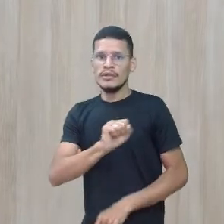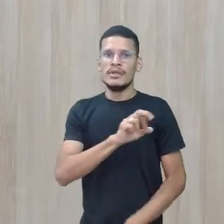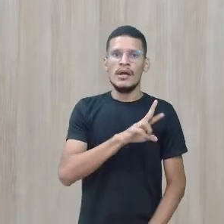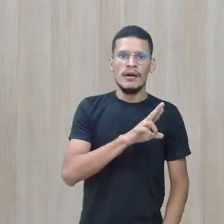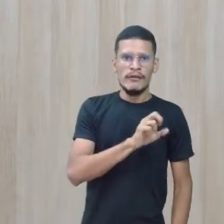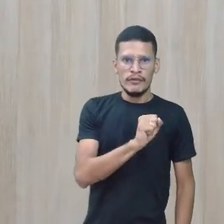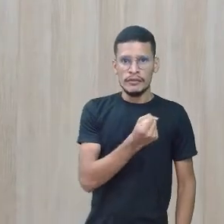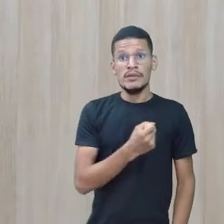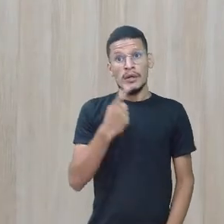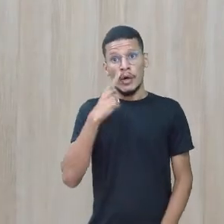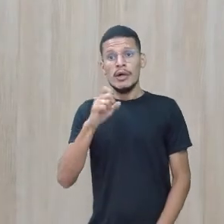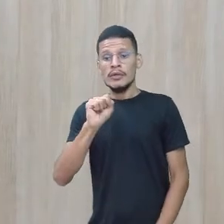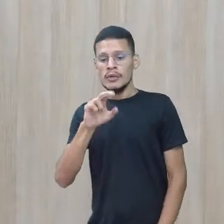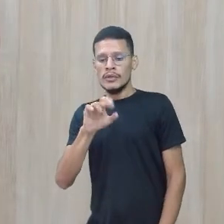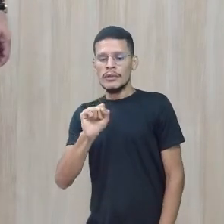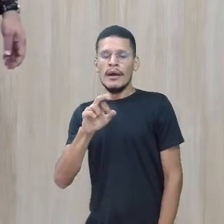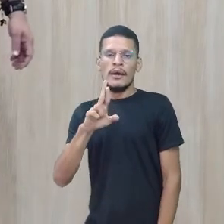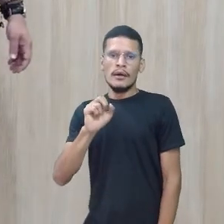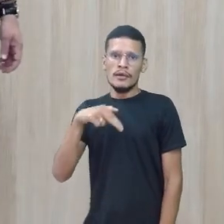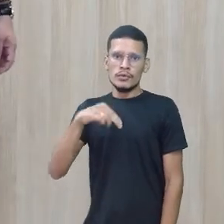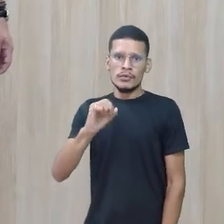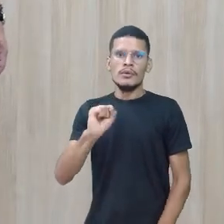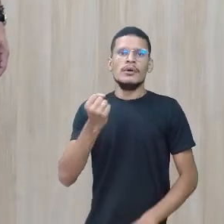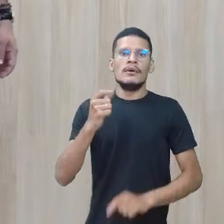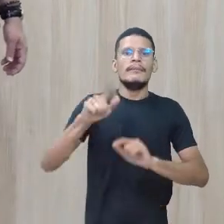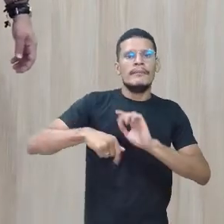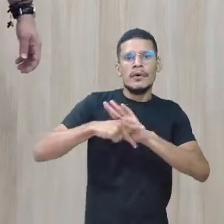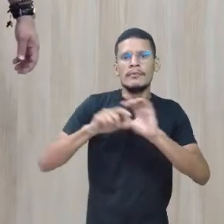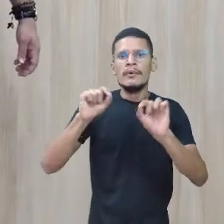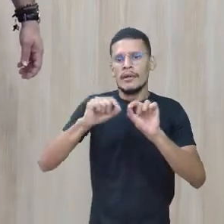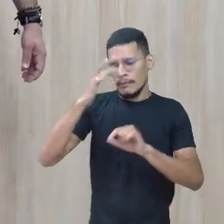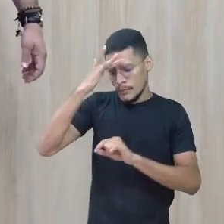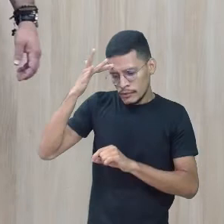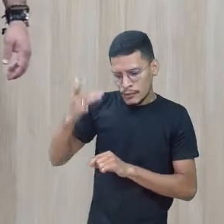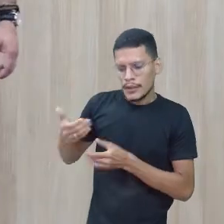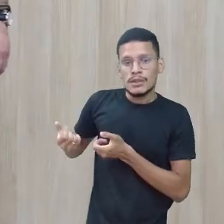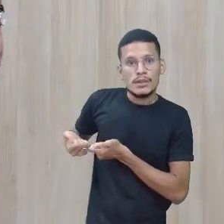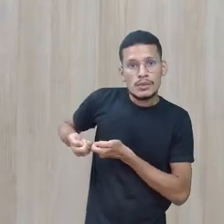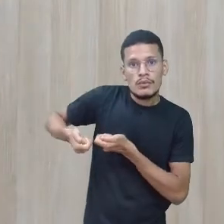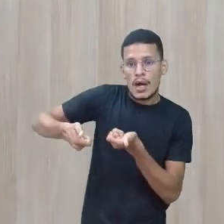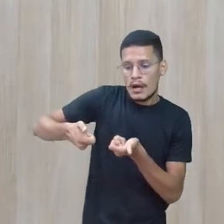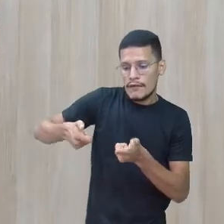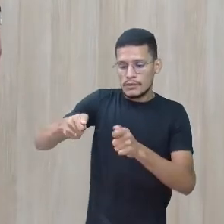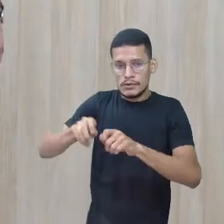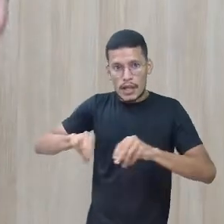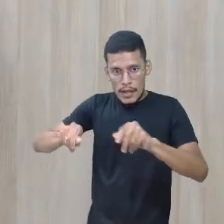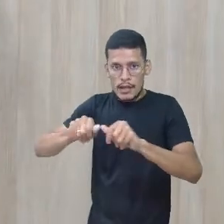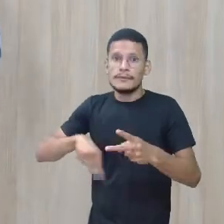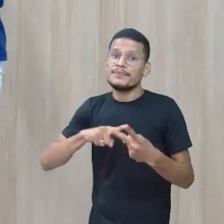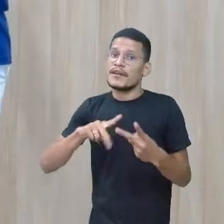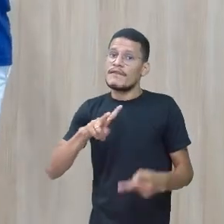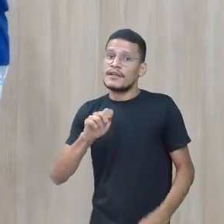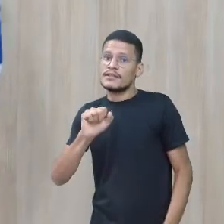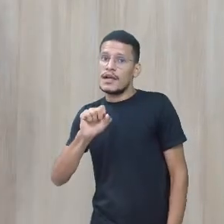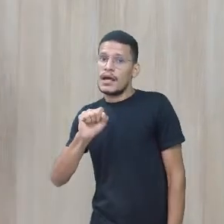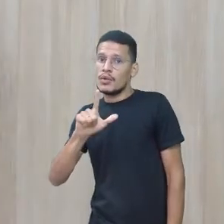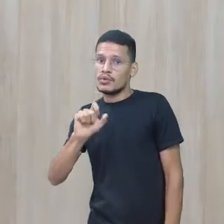o suzerano era aquele que doava a terra, o vassalo era quem recebia. Porém,